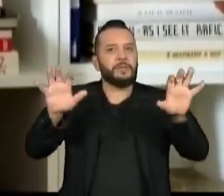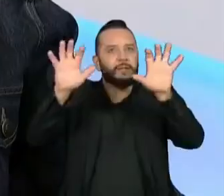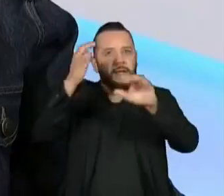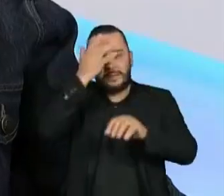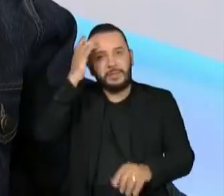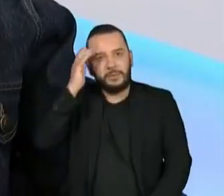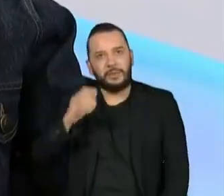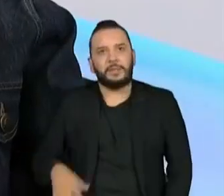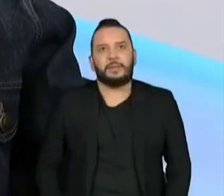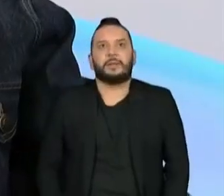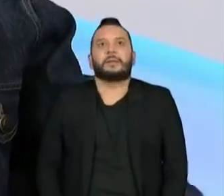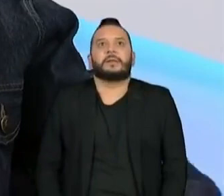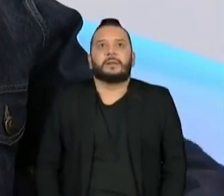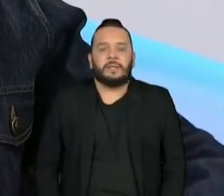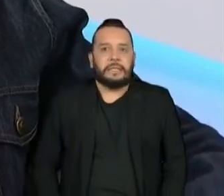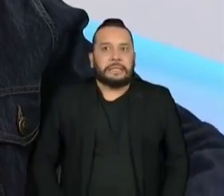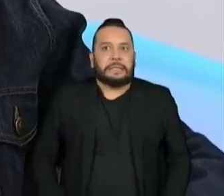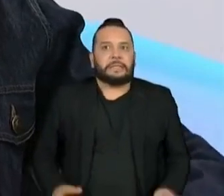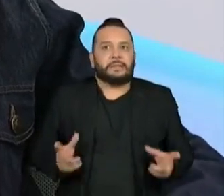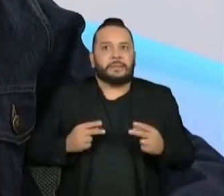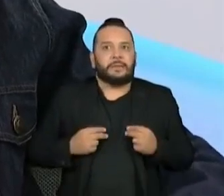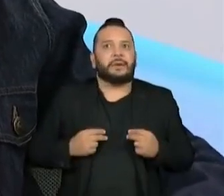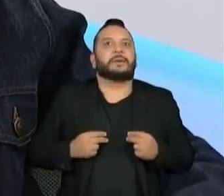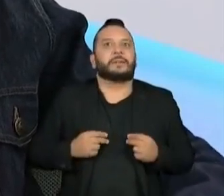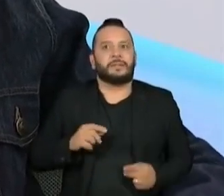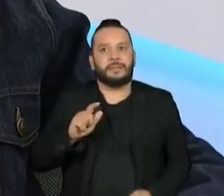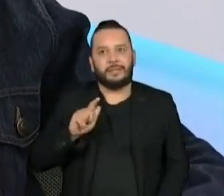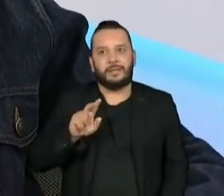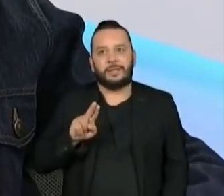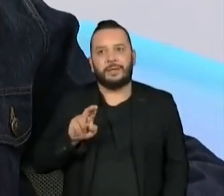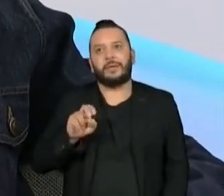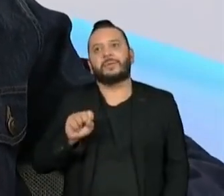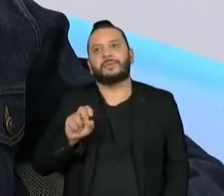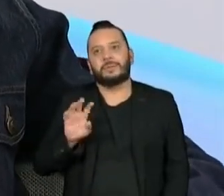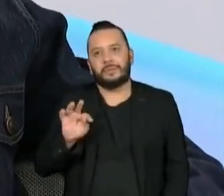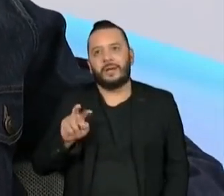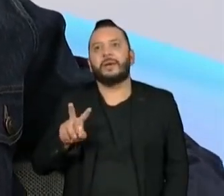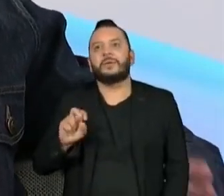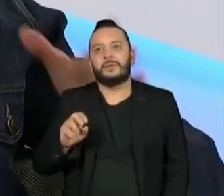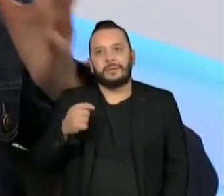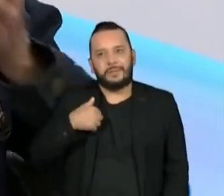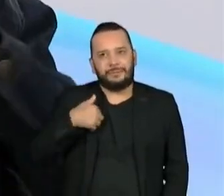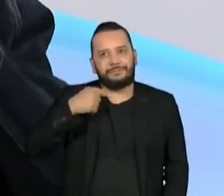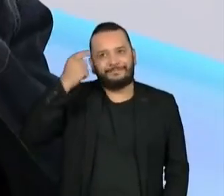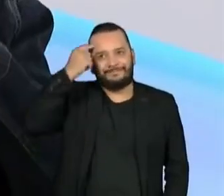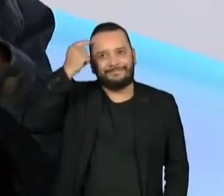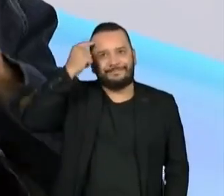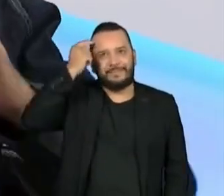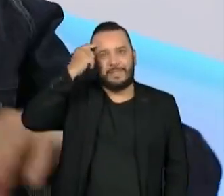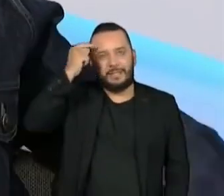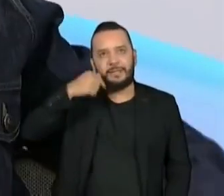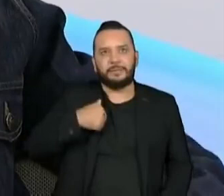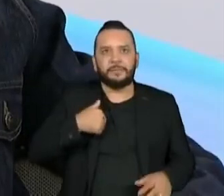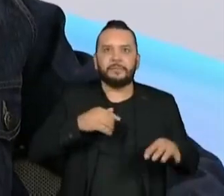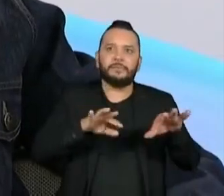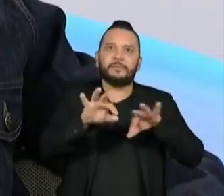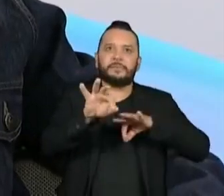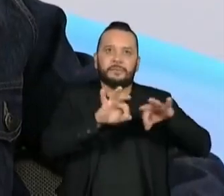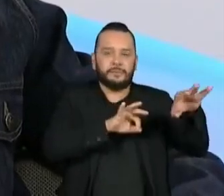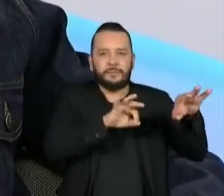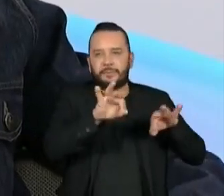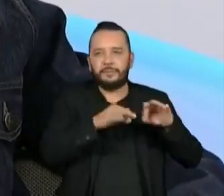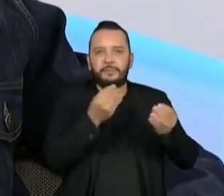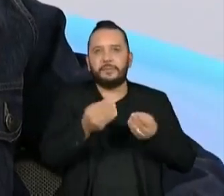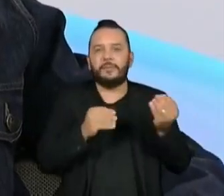voz? Puxa vida, Gustavo, eu tenho pensado muito nisso, porque eu estou justamente planejando